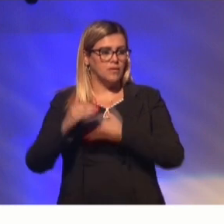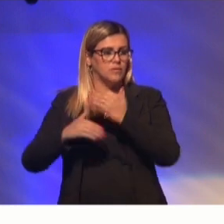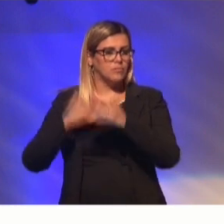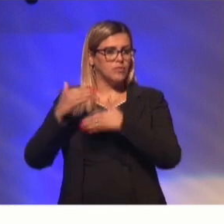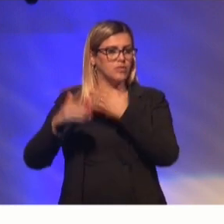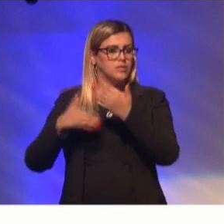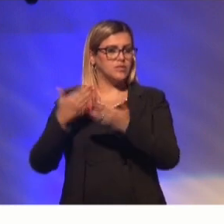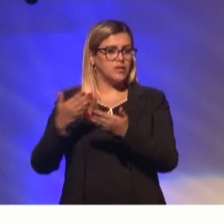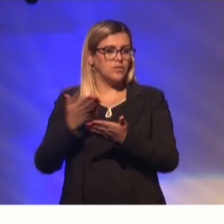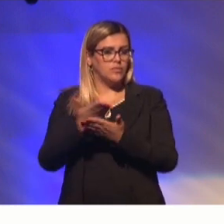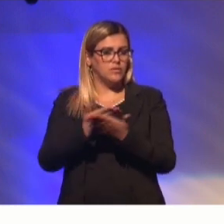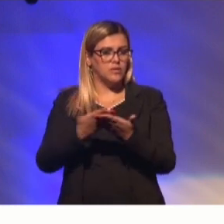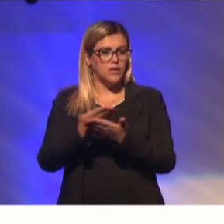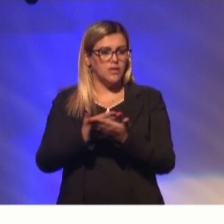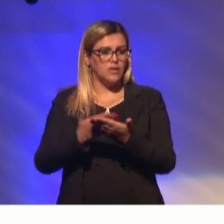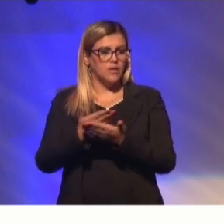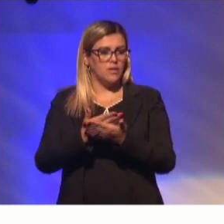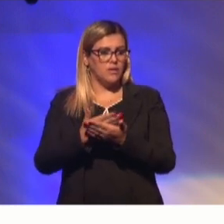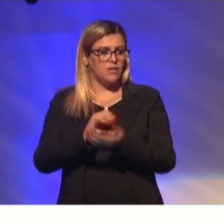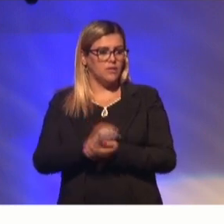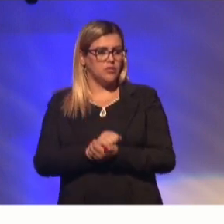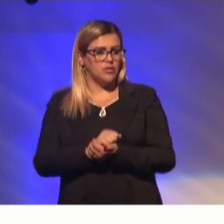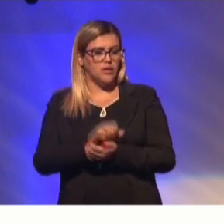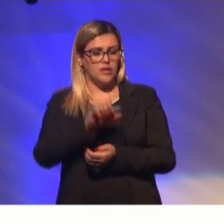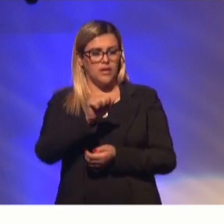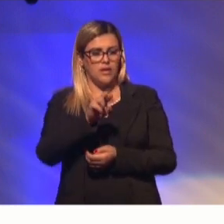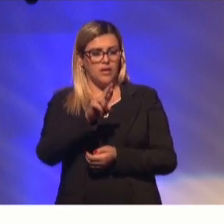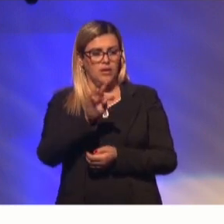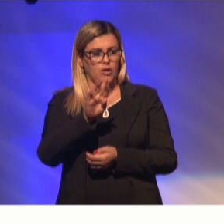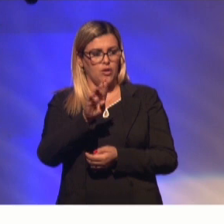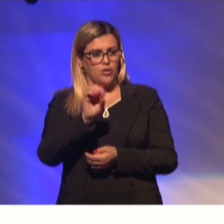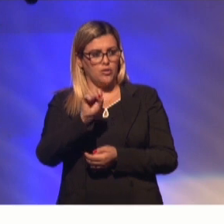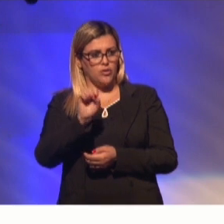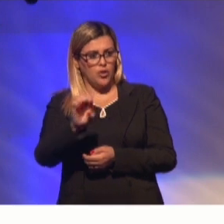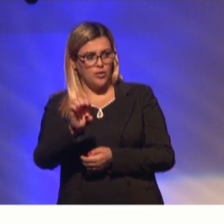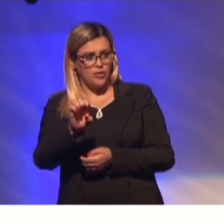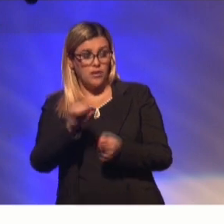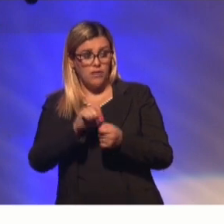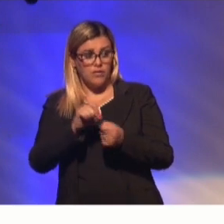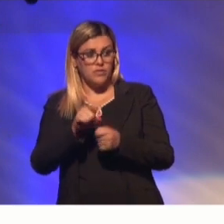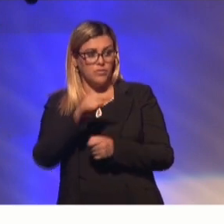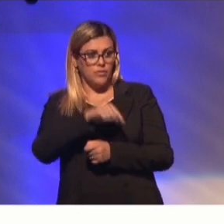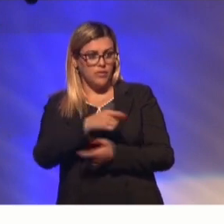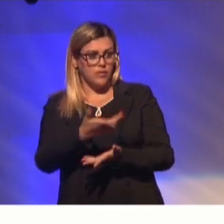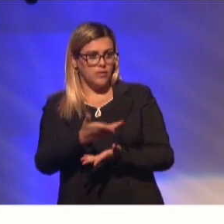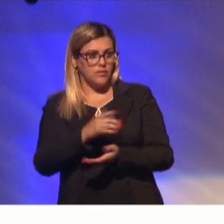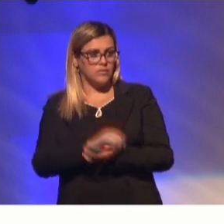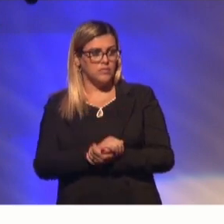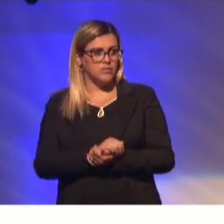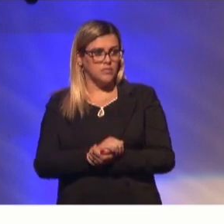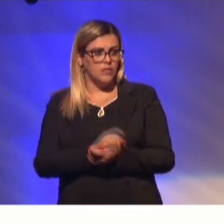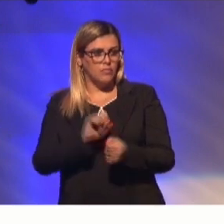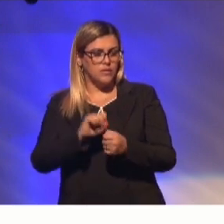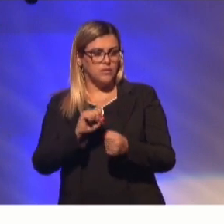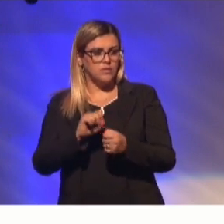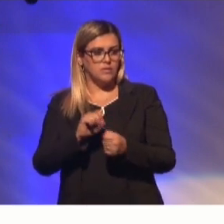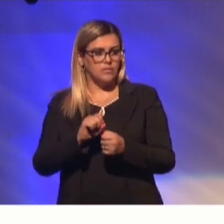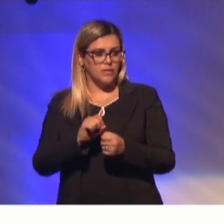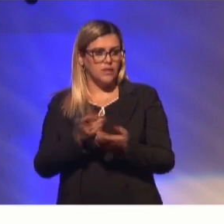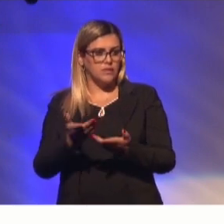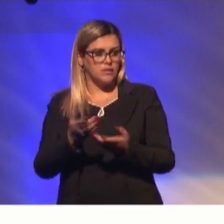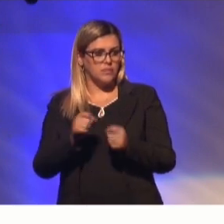processos como tratamento de pseudoartrose, fazendo com que você faça